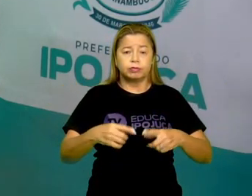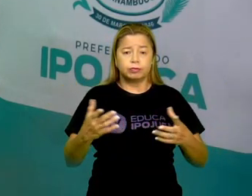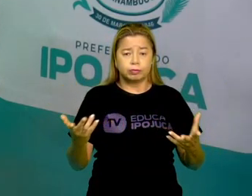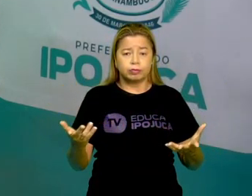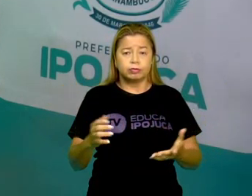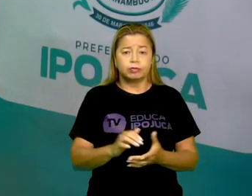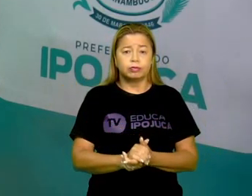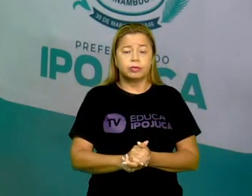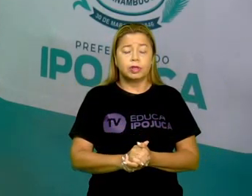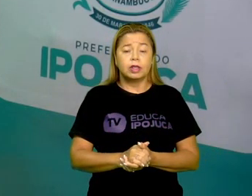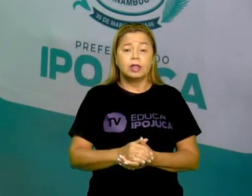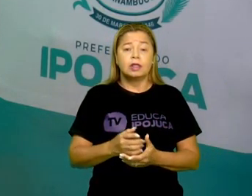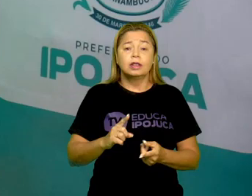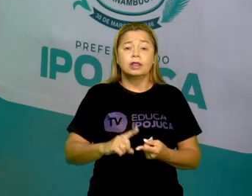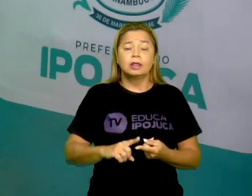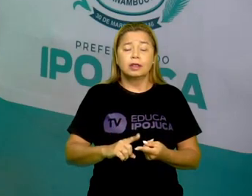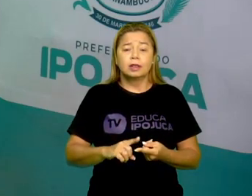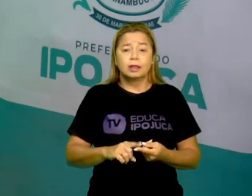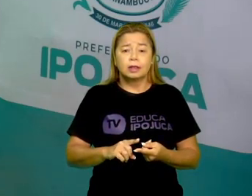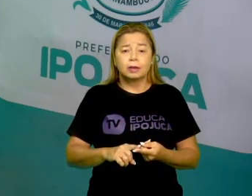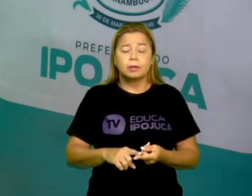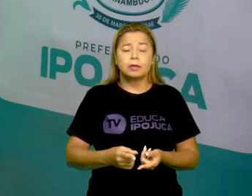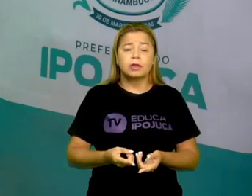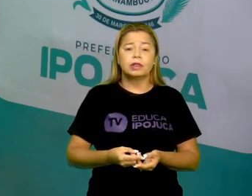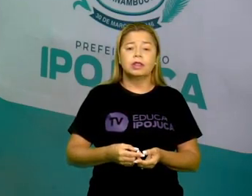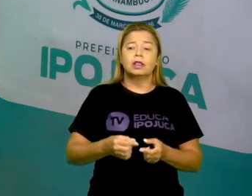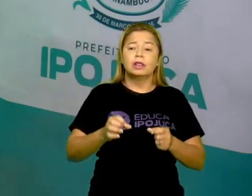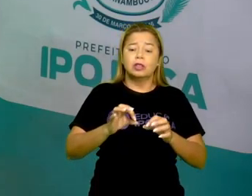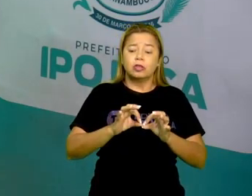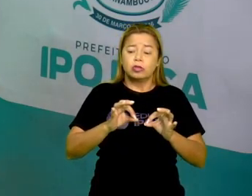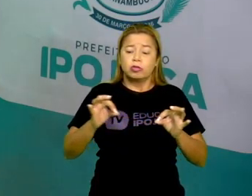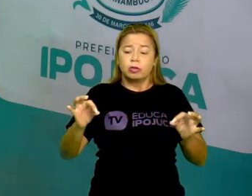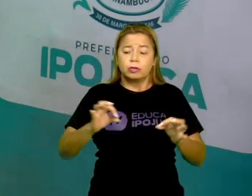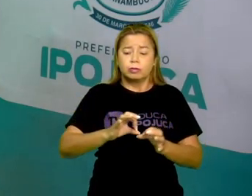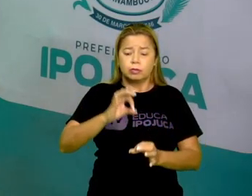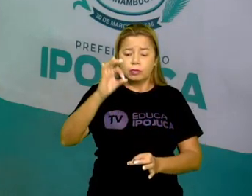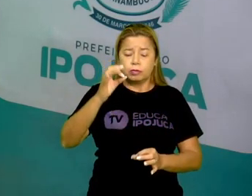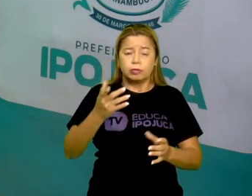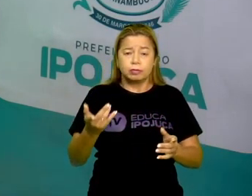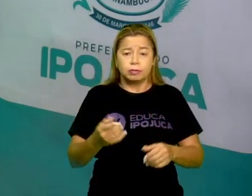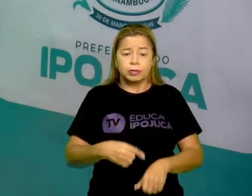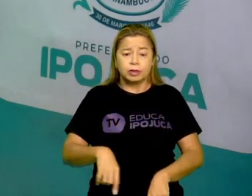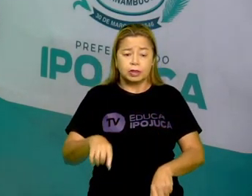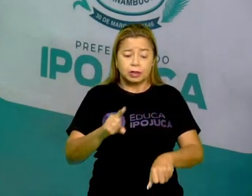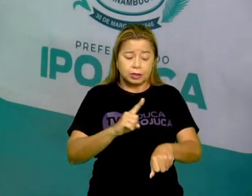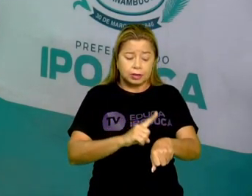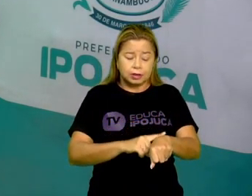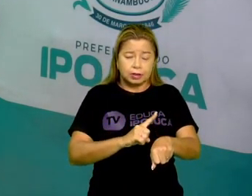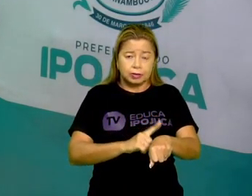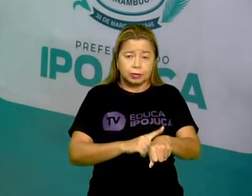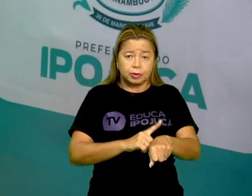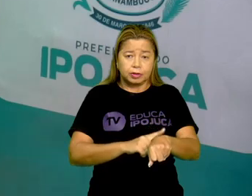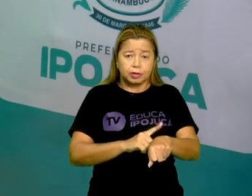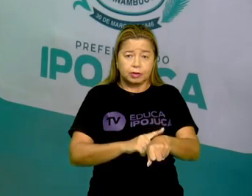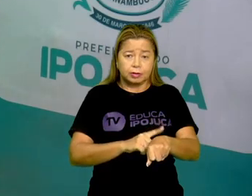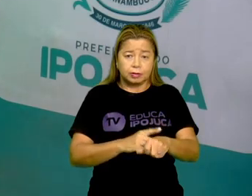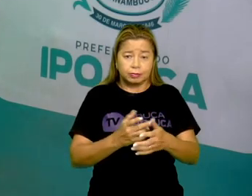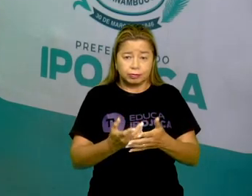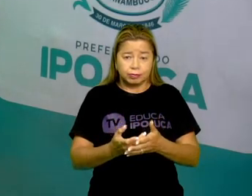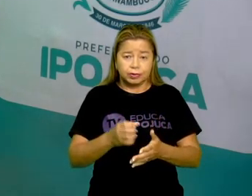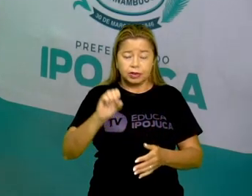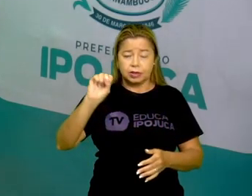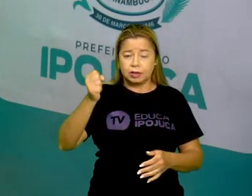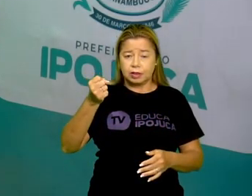as medidas de tempo, que o nosso padrão no sistema internacional é o segundo, mas também